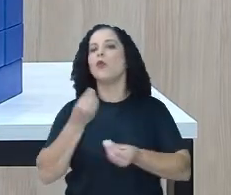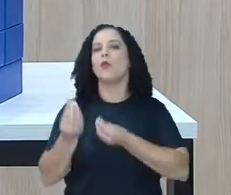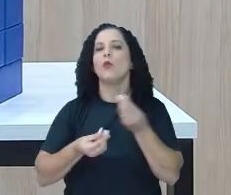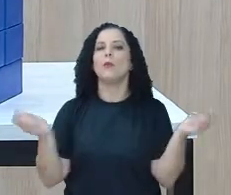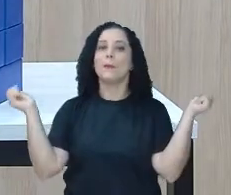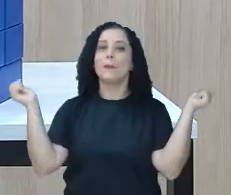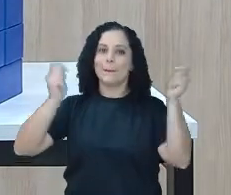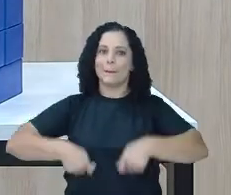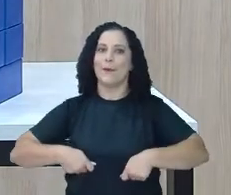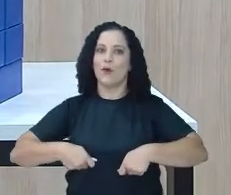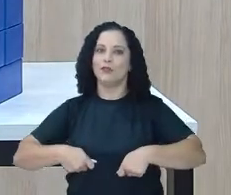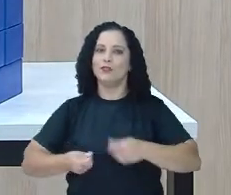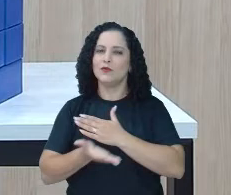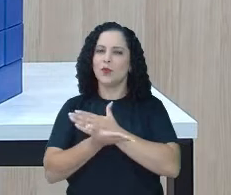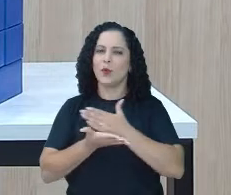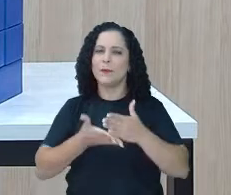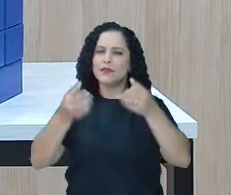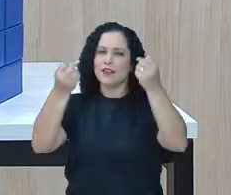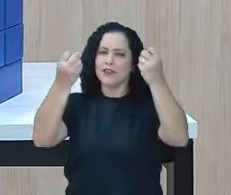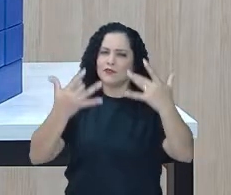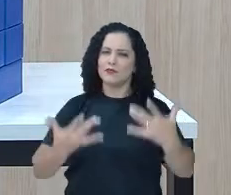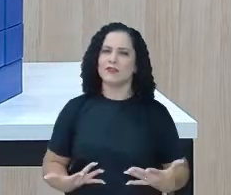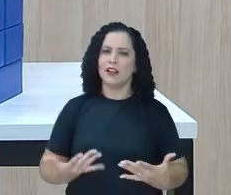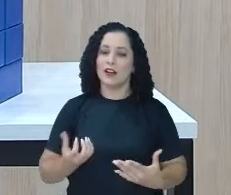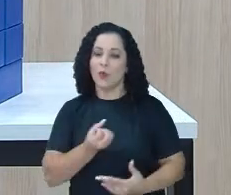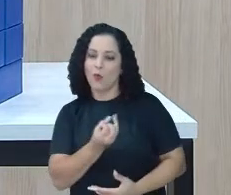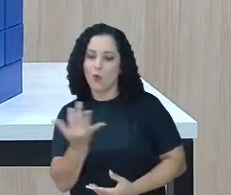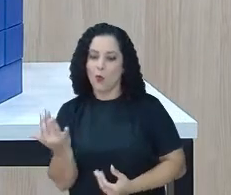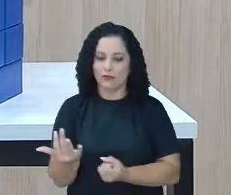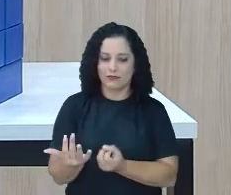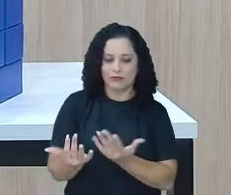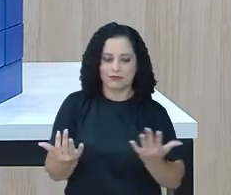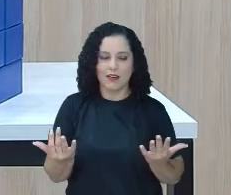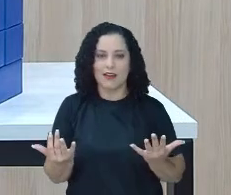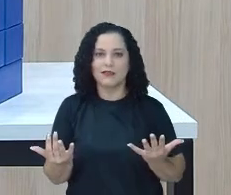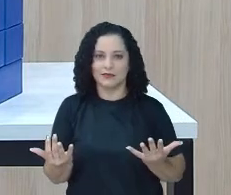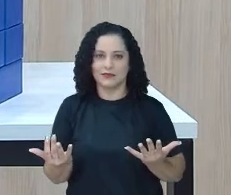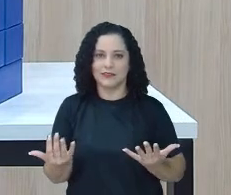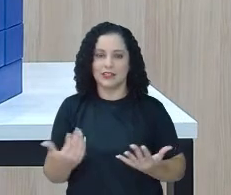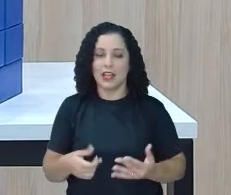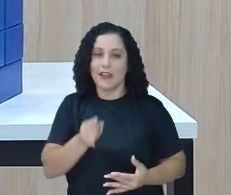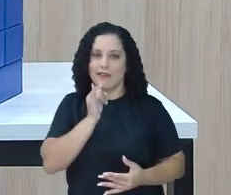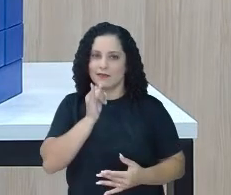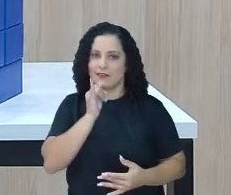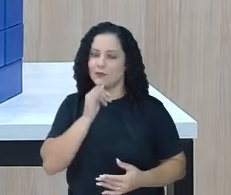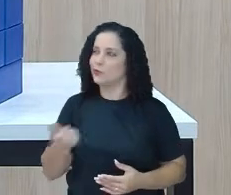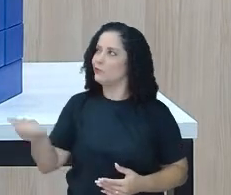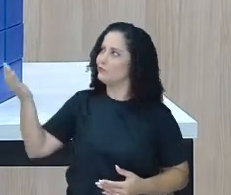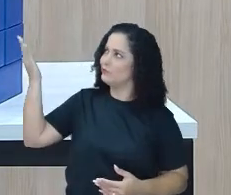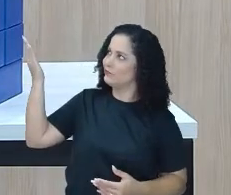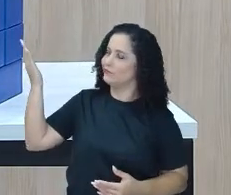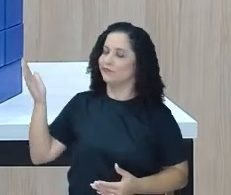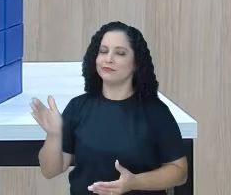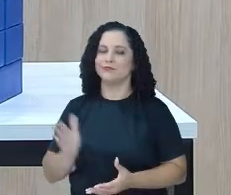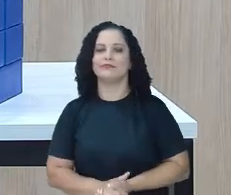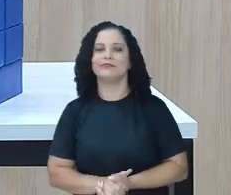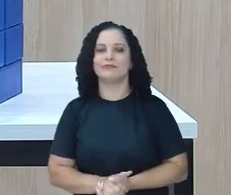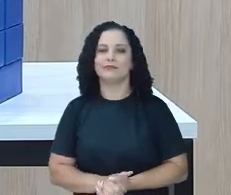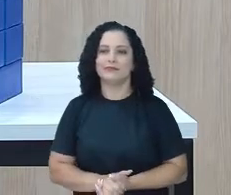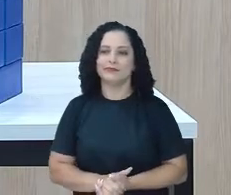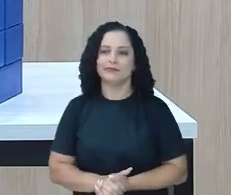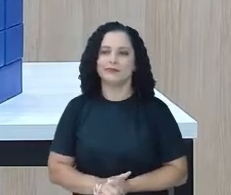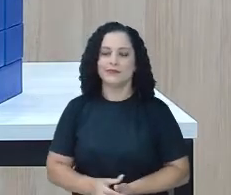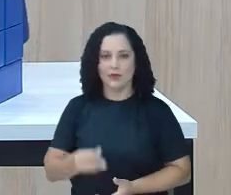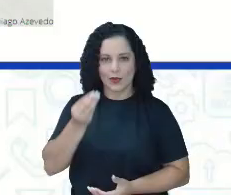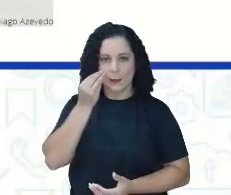pode, de fato, começar a falar de volume do bloco utilizando o exemplo que a gente trouxe aqui, das pecinhas do Lego, tá certo?